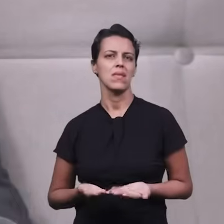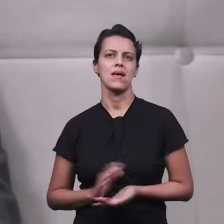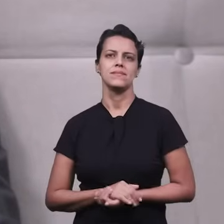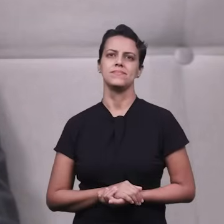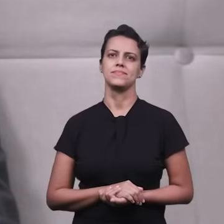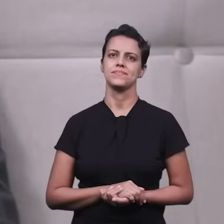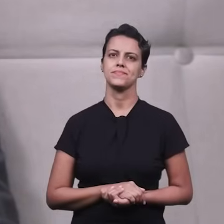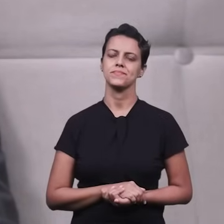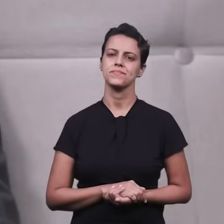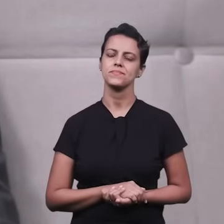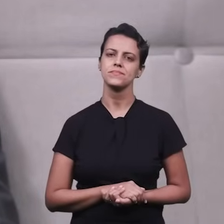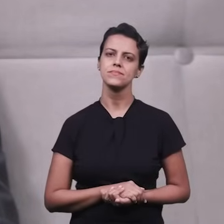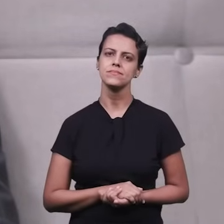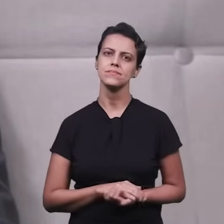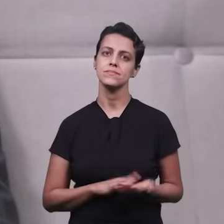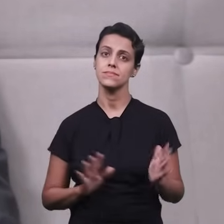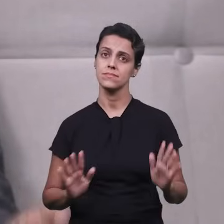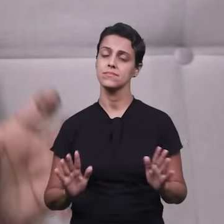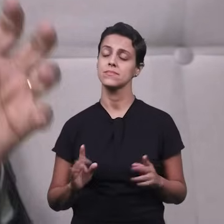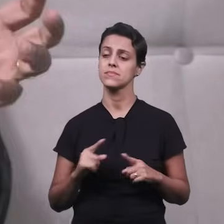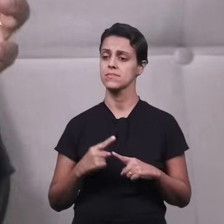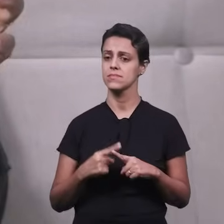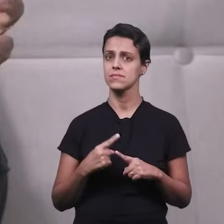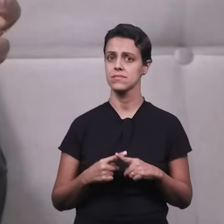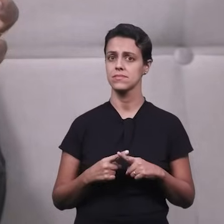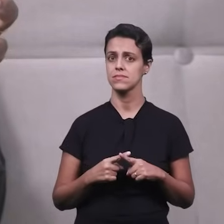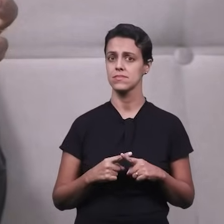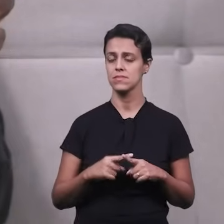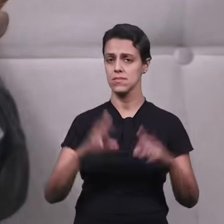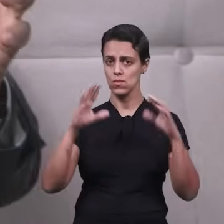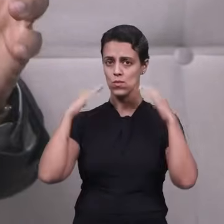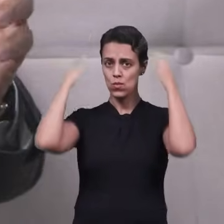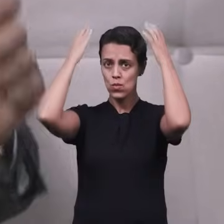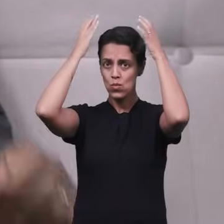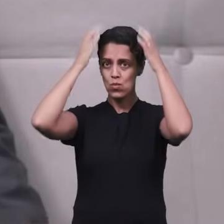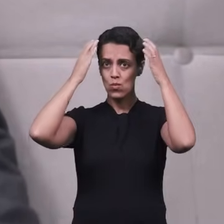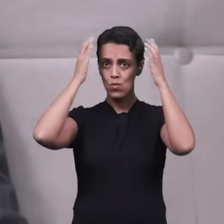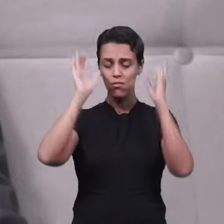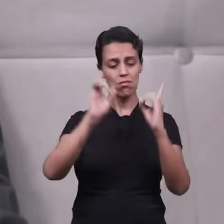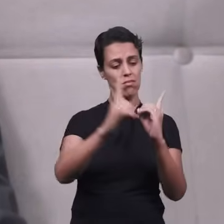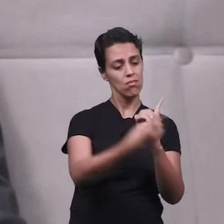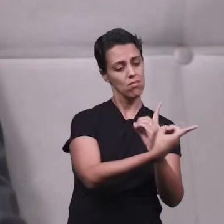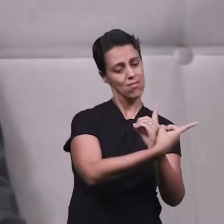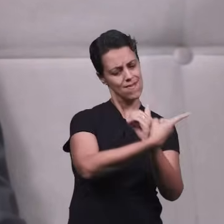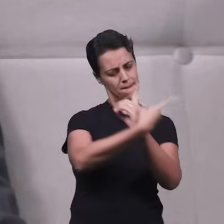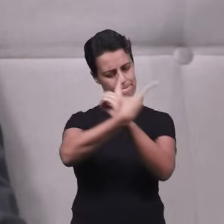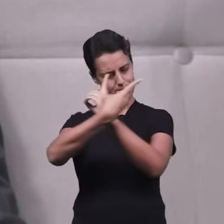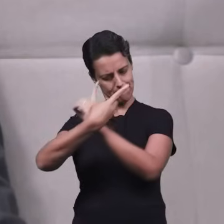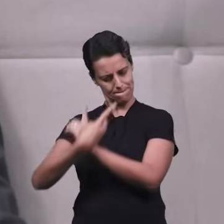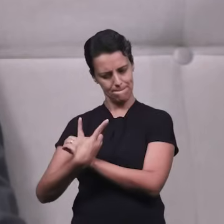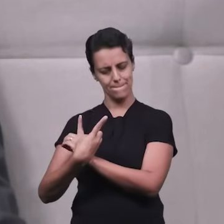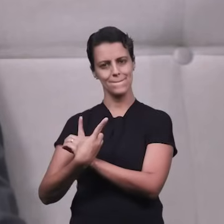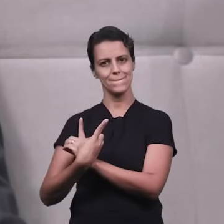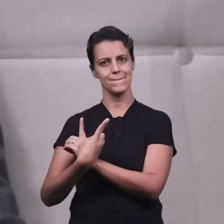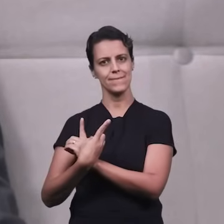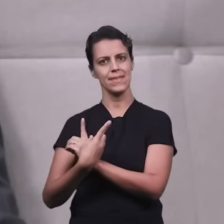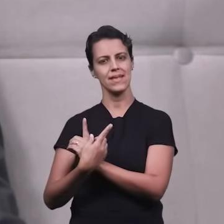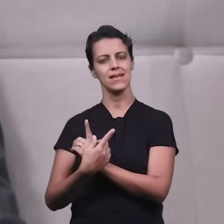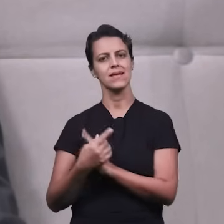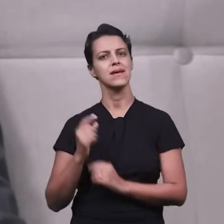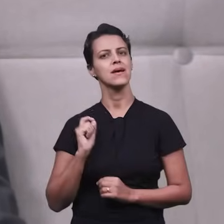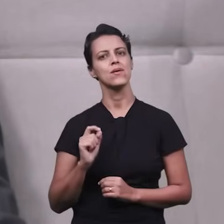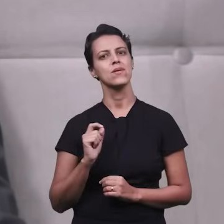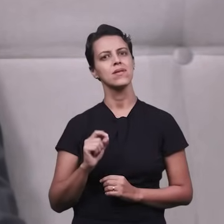a palavra do Adriano, porque essa questão do reintroduzir, nós podemos fazer um comparativo de